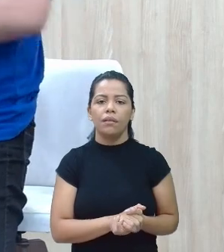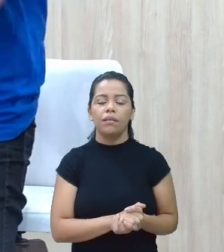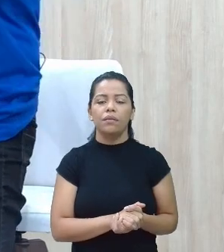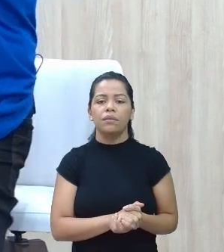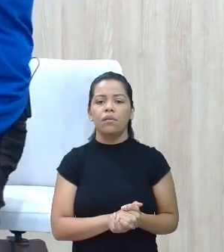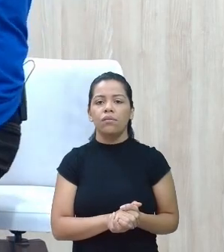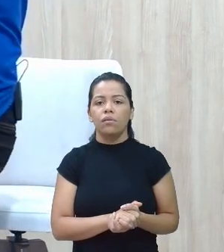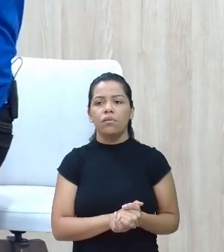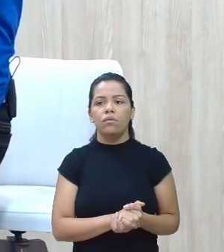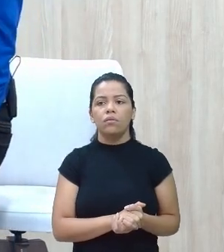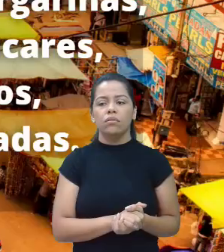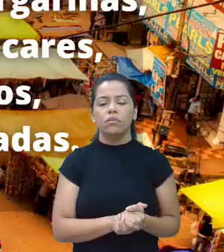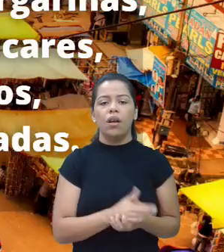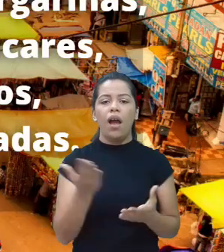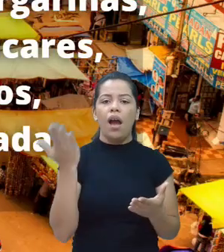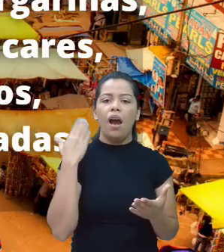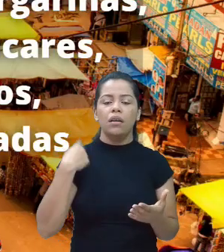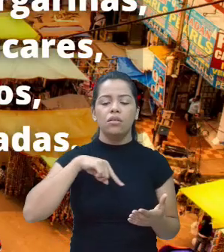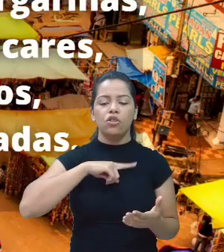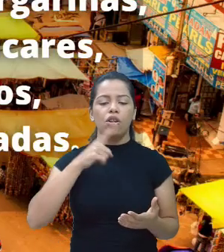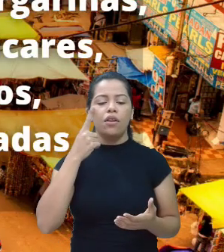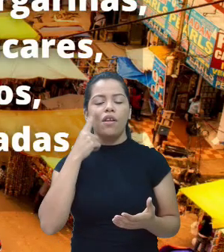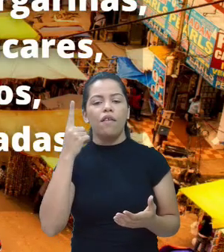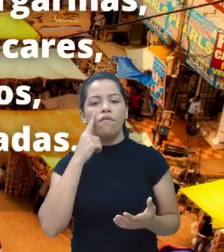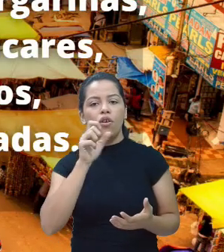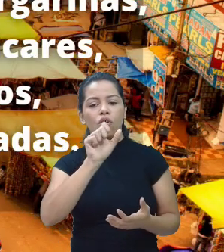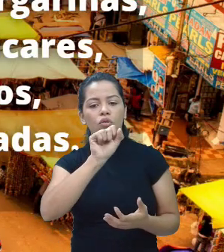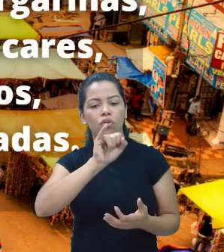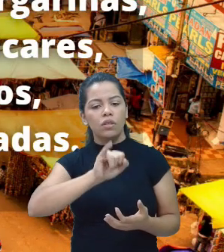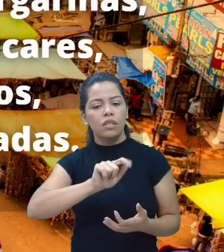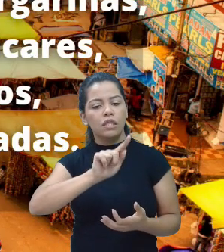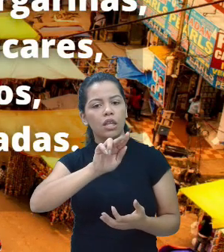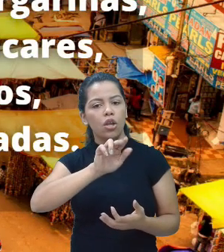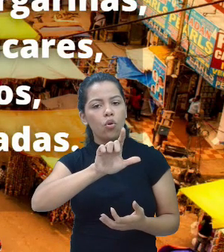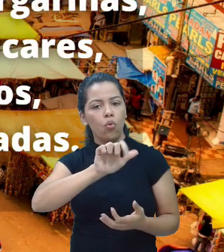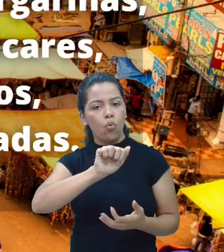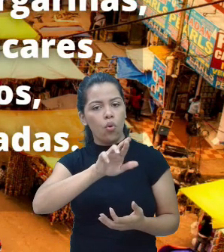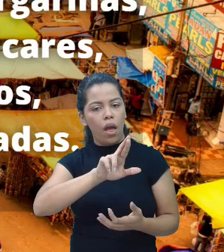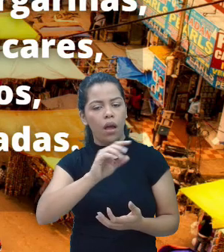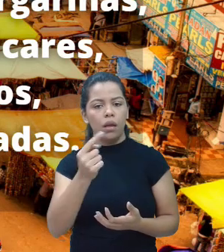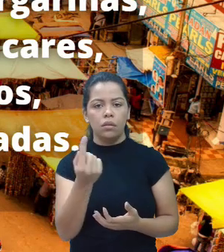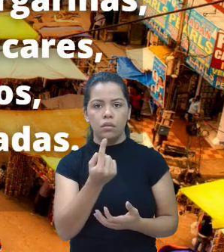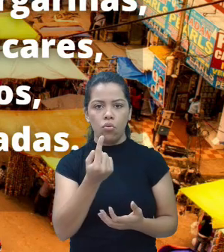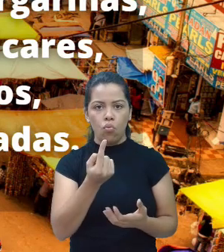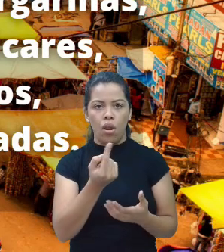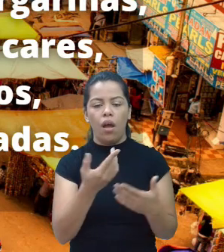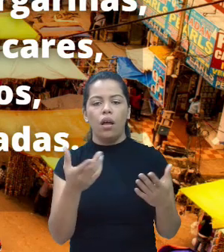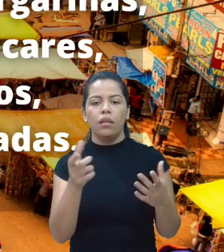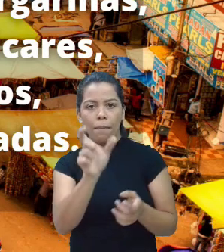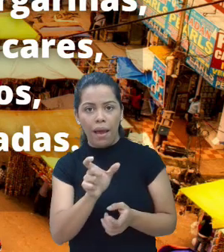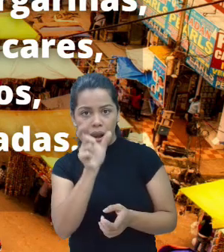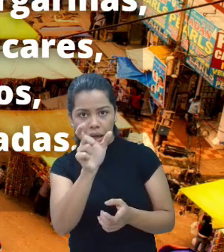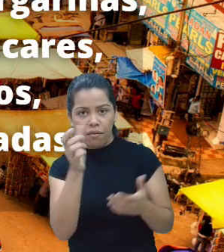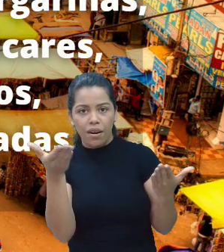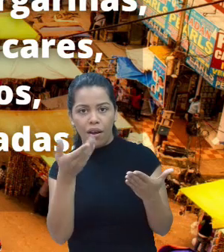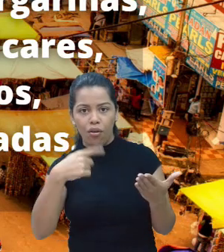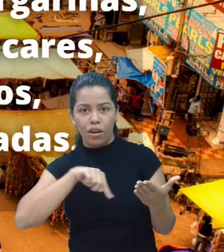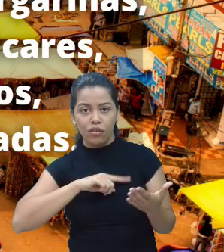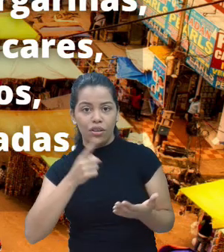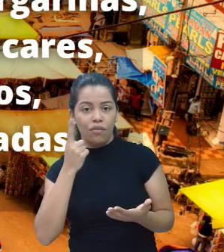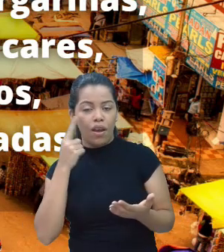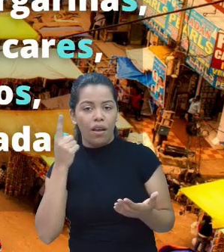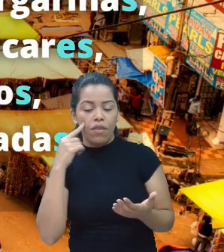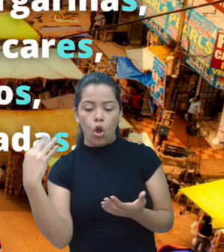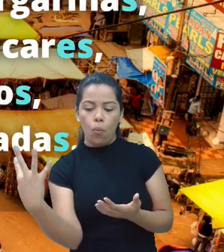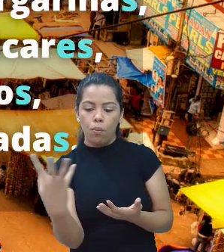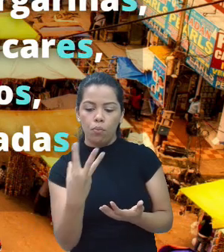frutas, e aqui até as palavras mais esquisitas, né? Não sei se você já reparou que arroz também tem plural e são arrozes, né? Então,